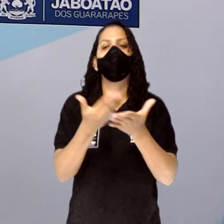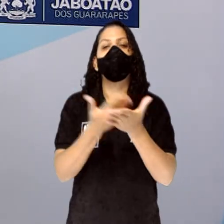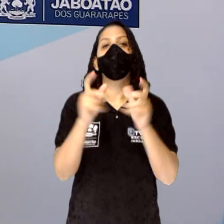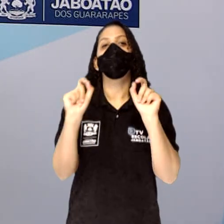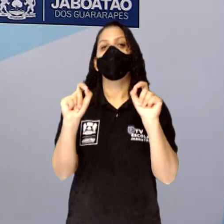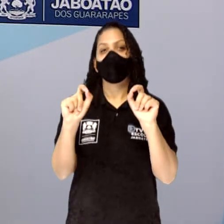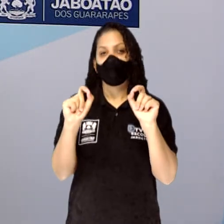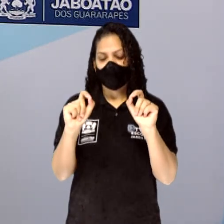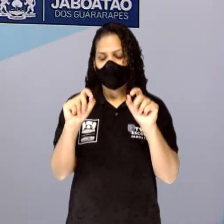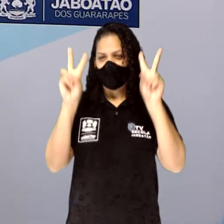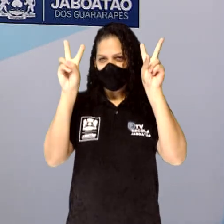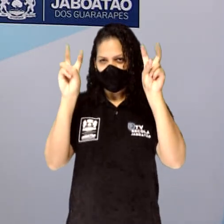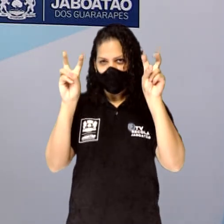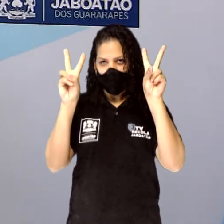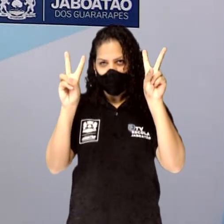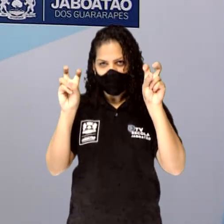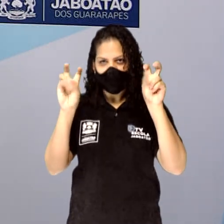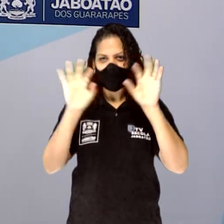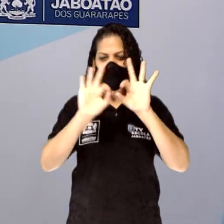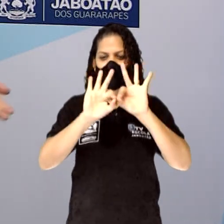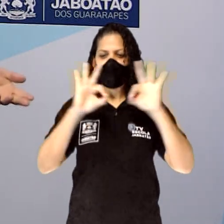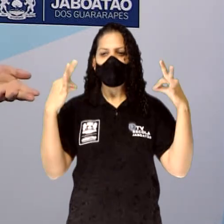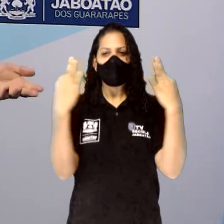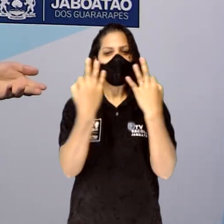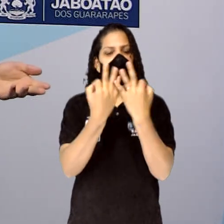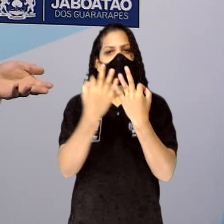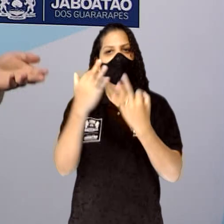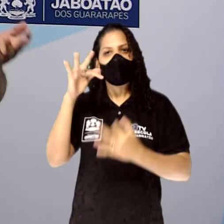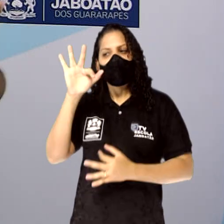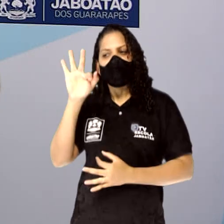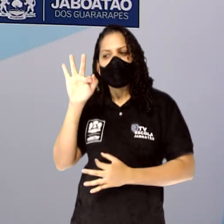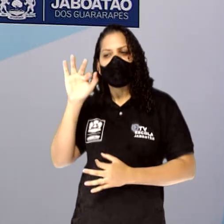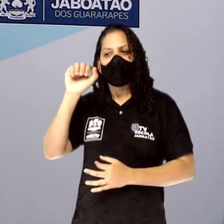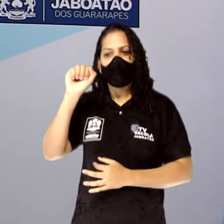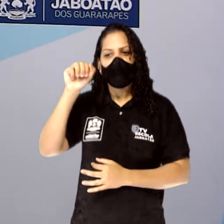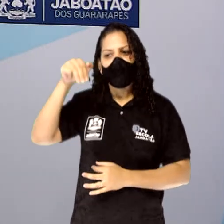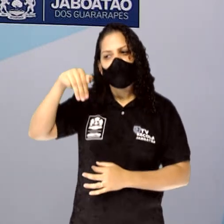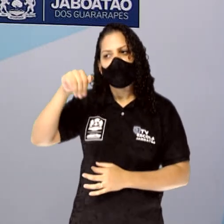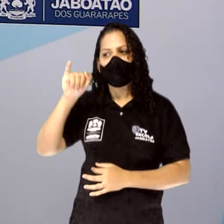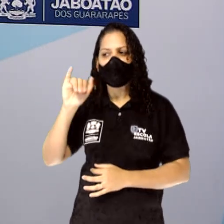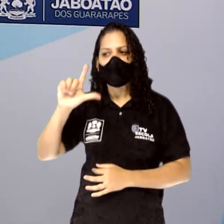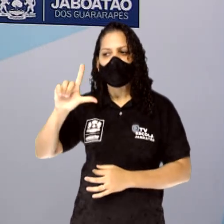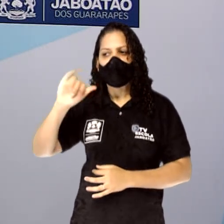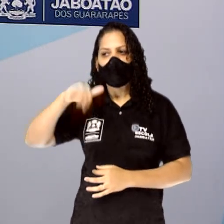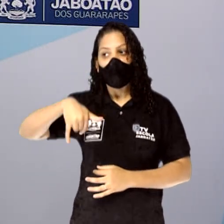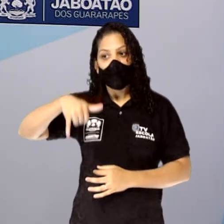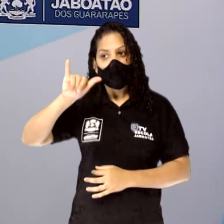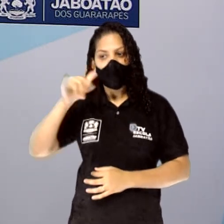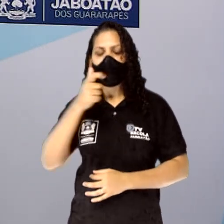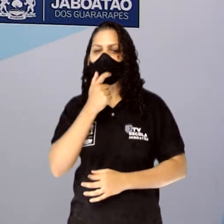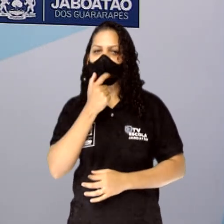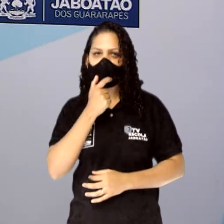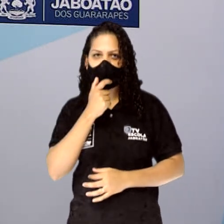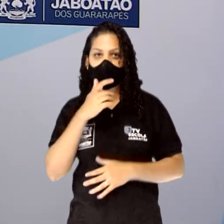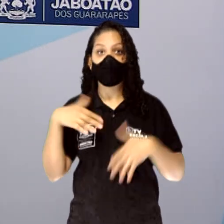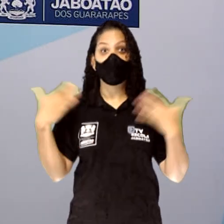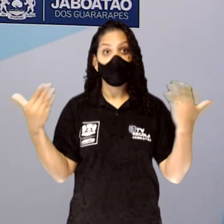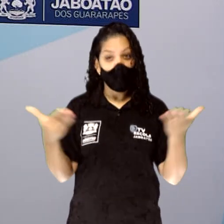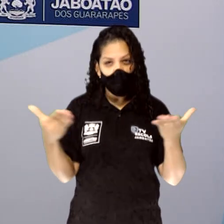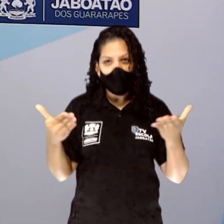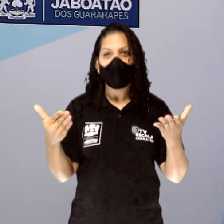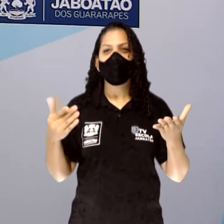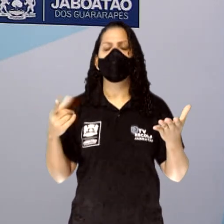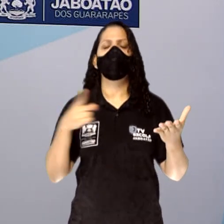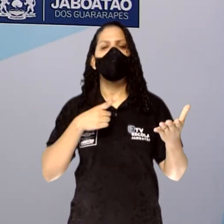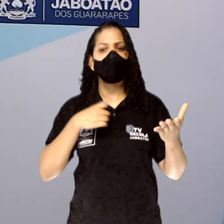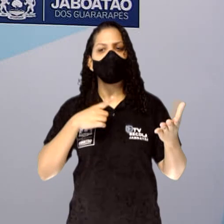aula de hoje nós vamos falar sobre family. E hoje a gente tem um conceito totalmente